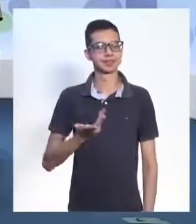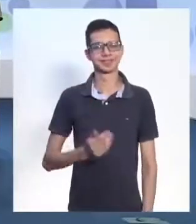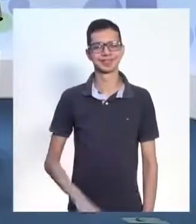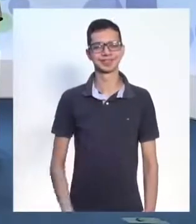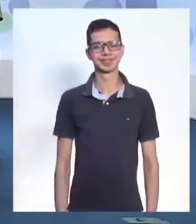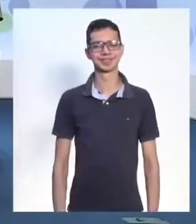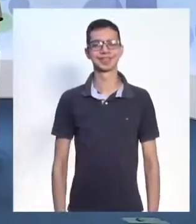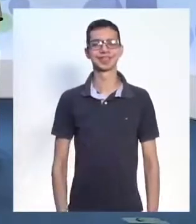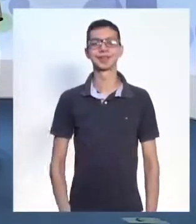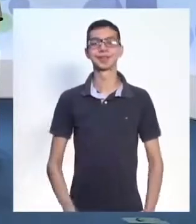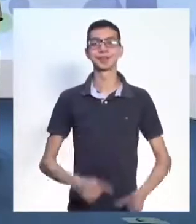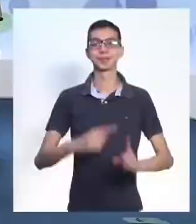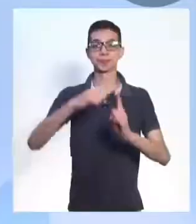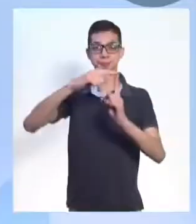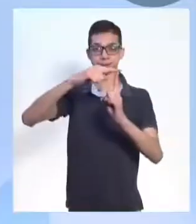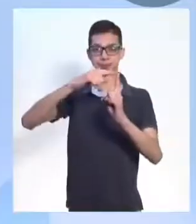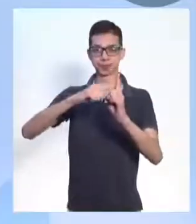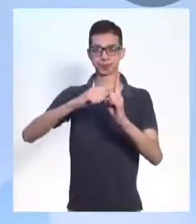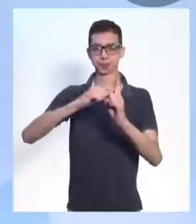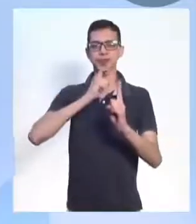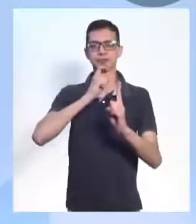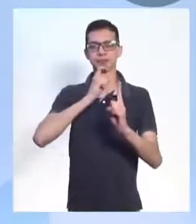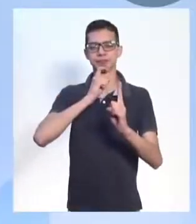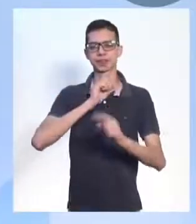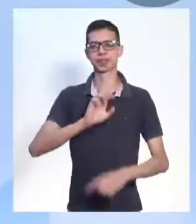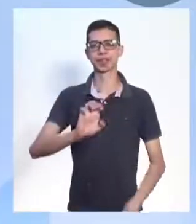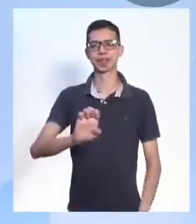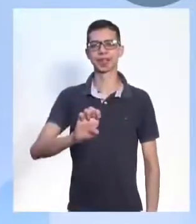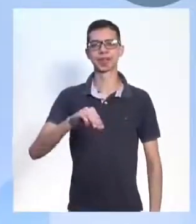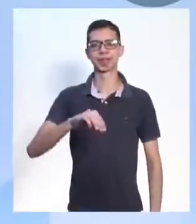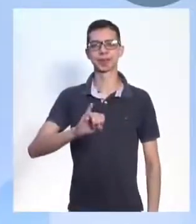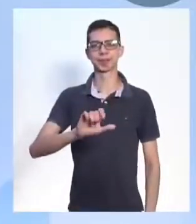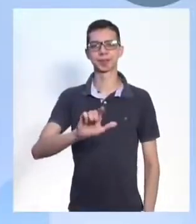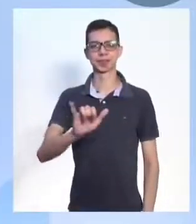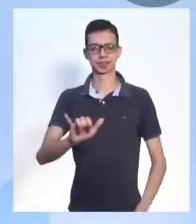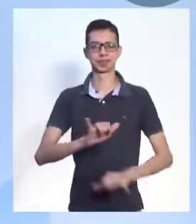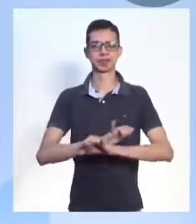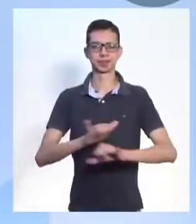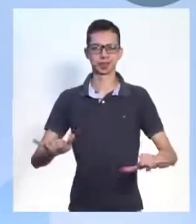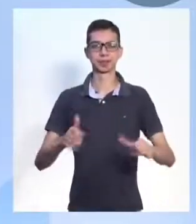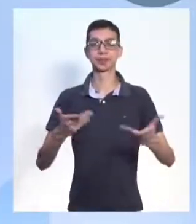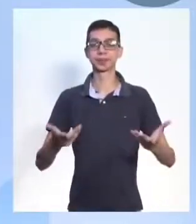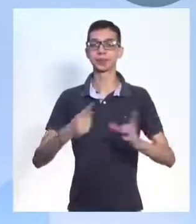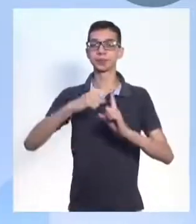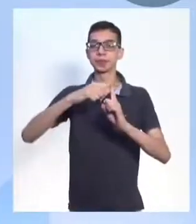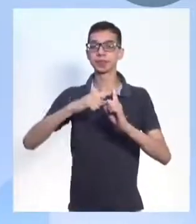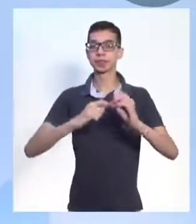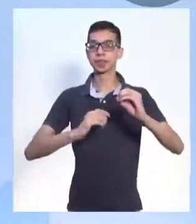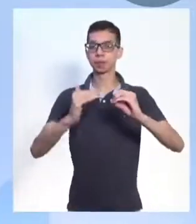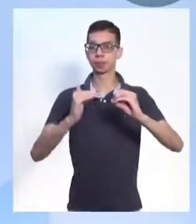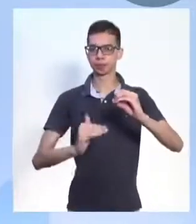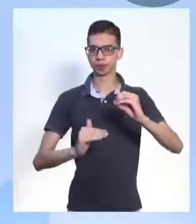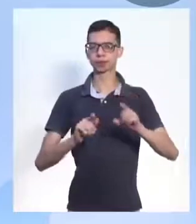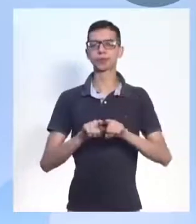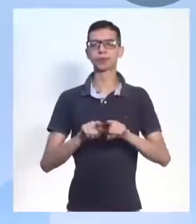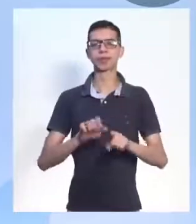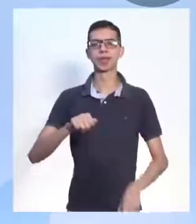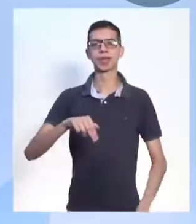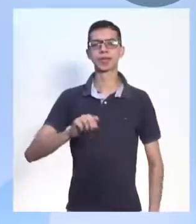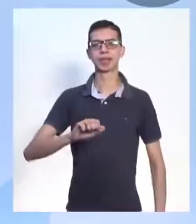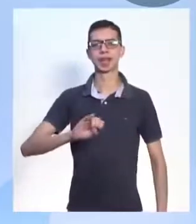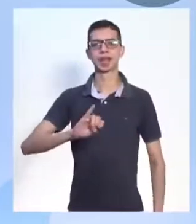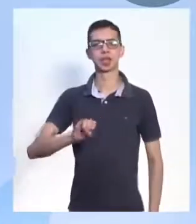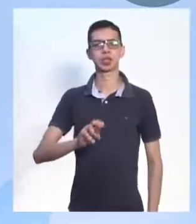vai esfriar, segundo a Emily, tá? E a temperatura deve ficar abaixo de 0. E aí a Ana Júlia falou uma